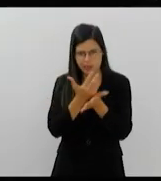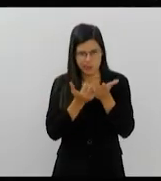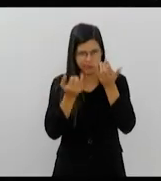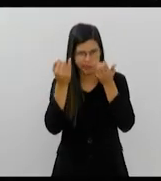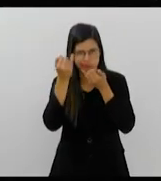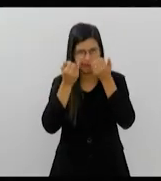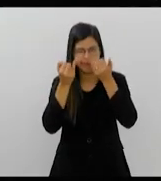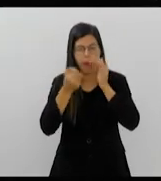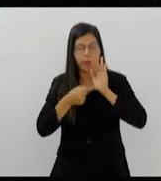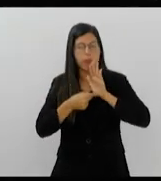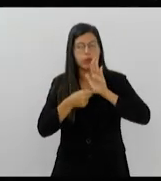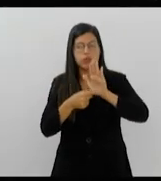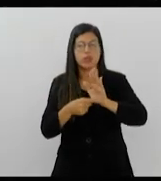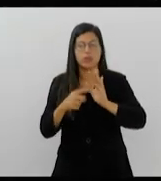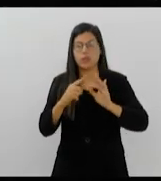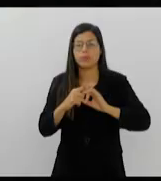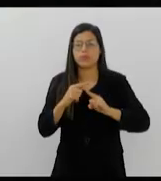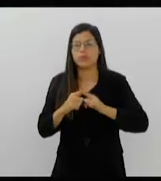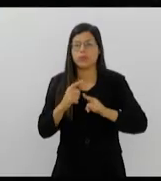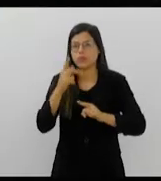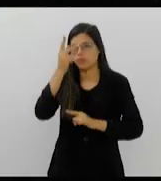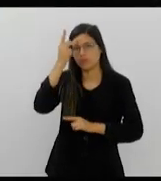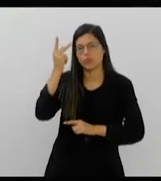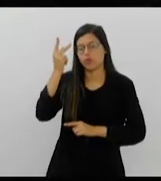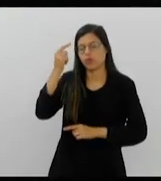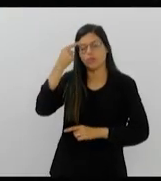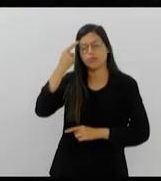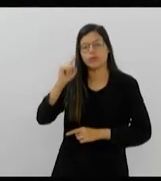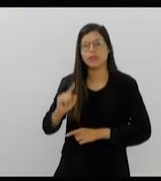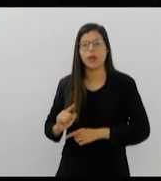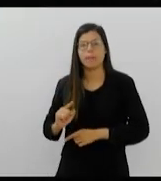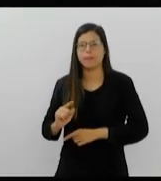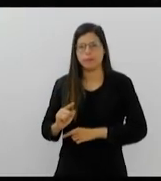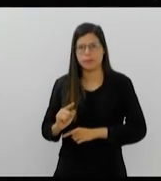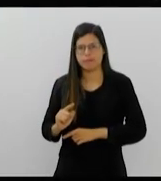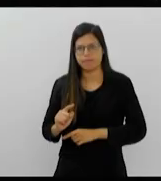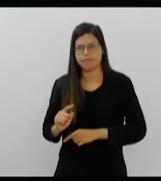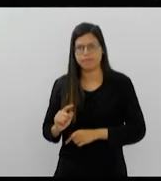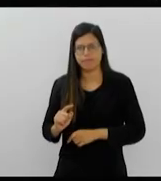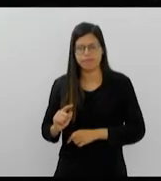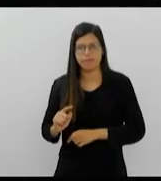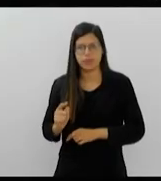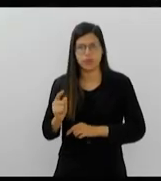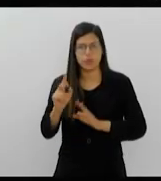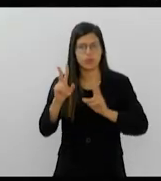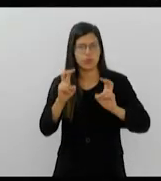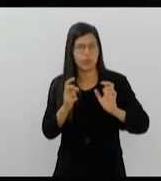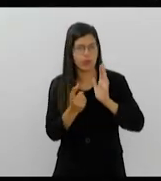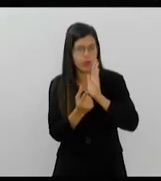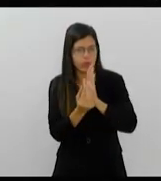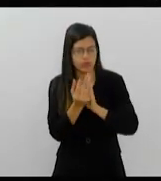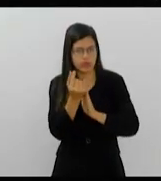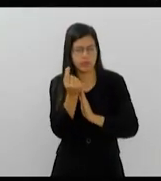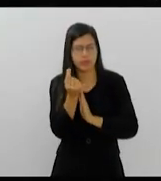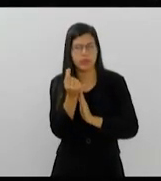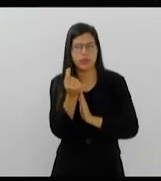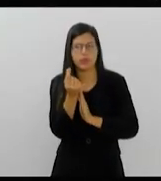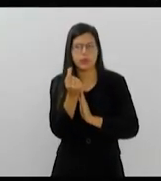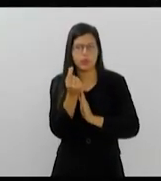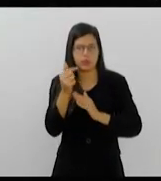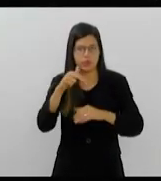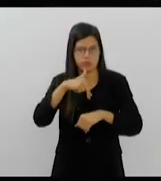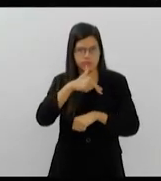porque muita gente não tem a dimensão do orçamento da